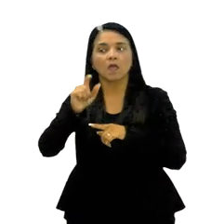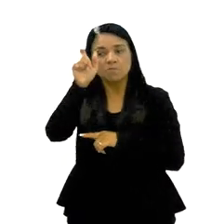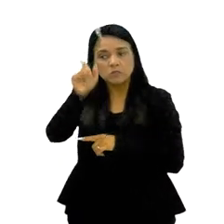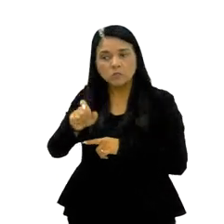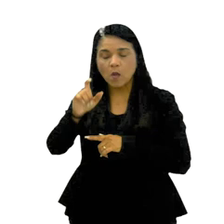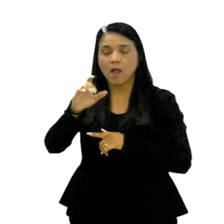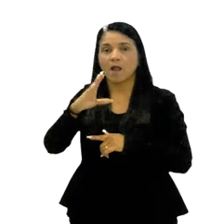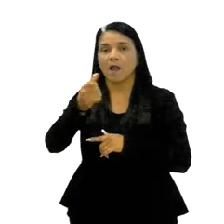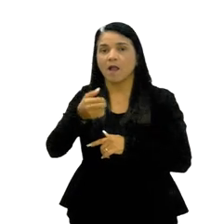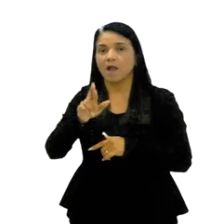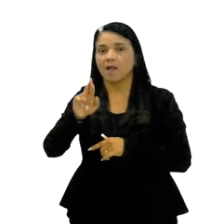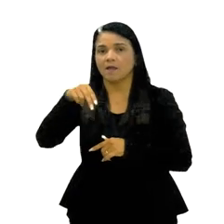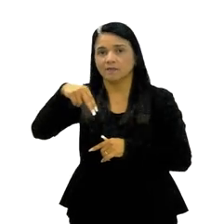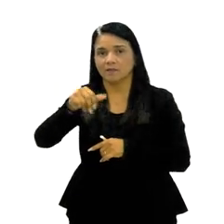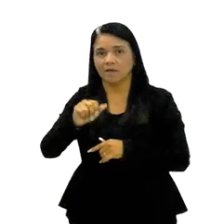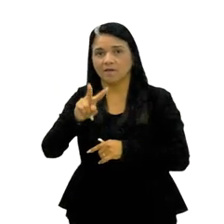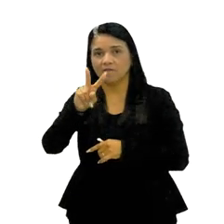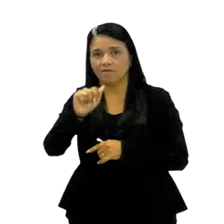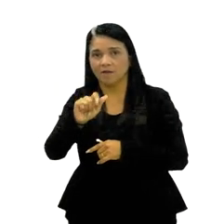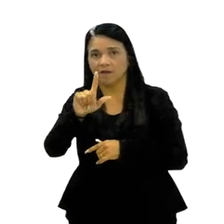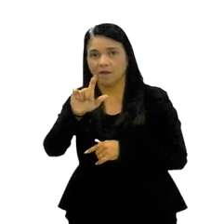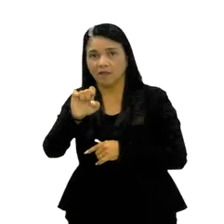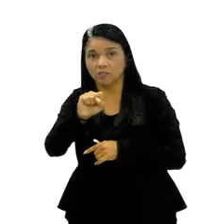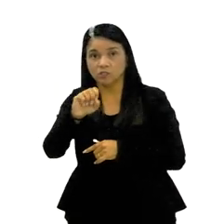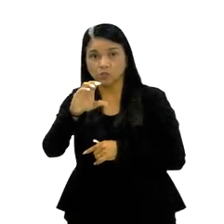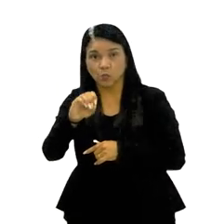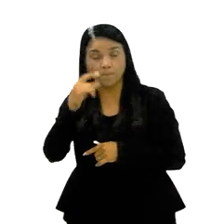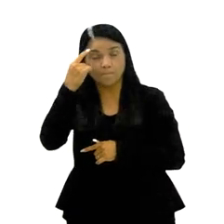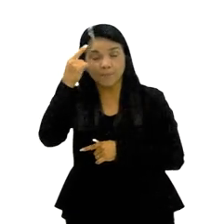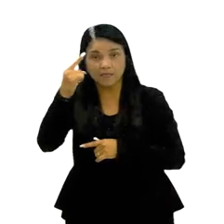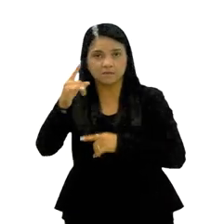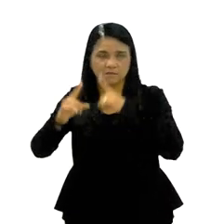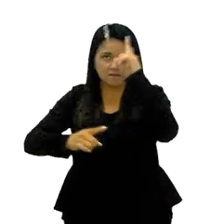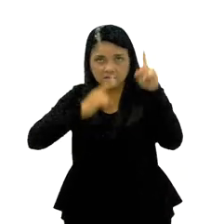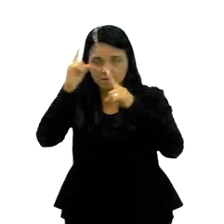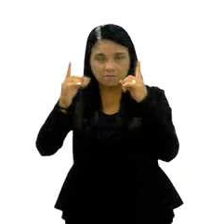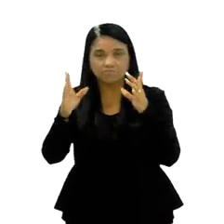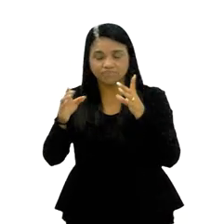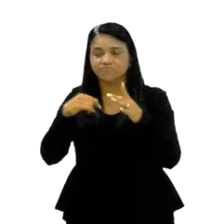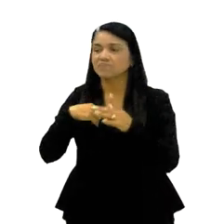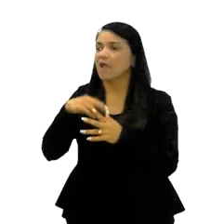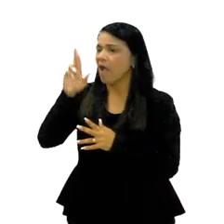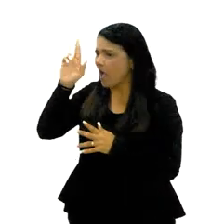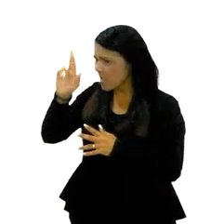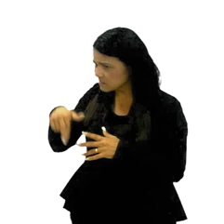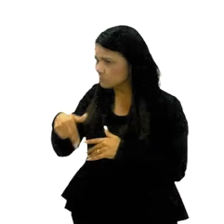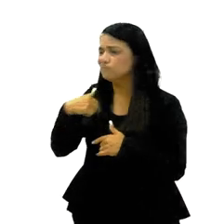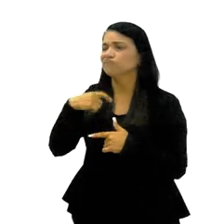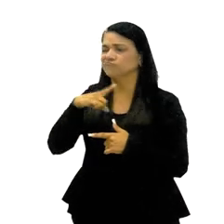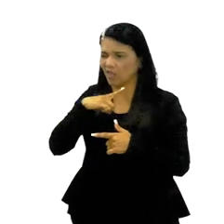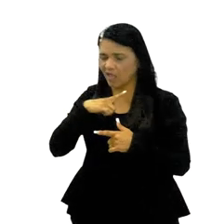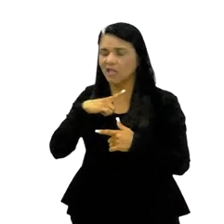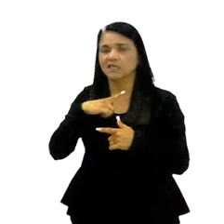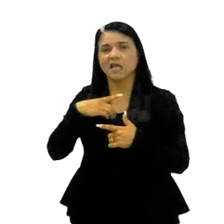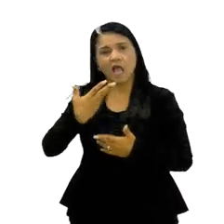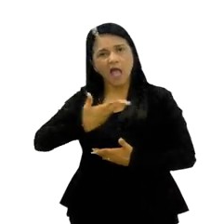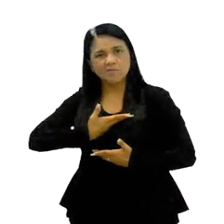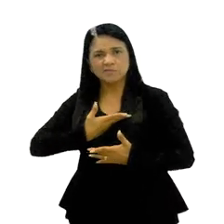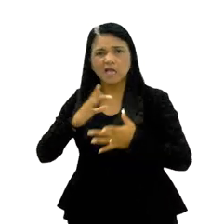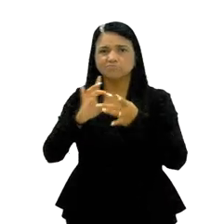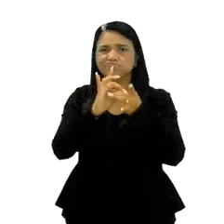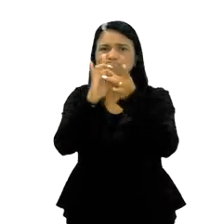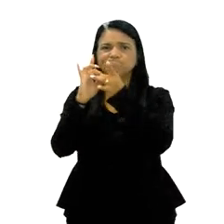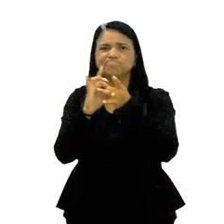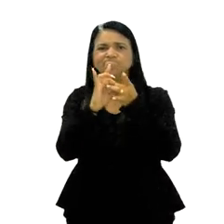criam. Então a gente começou a trabalhar em cima disso. E aí eu falei para ele isso, ele falou, você tem razão. Daí para lá, a nossa